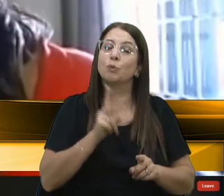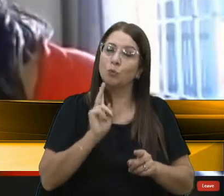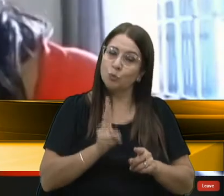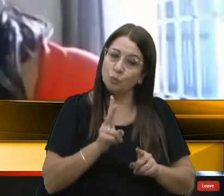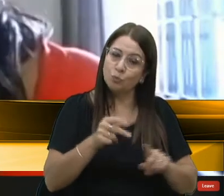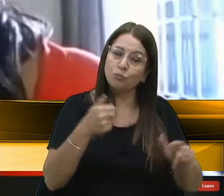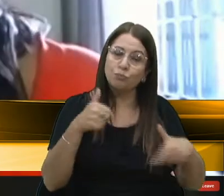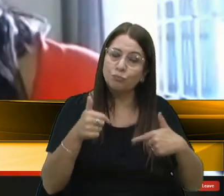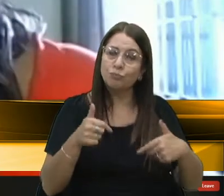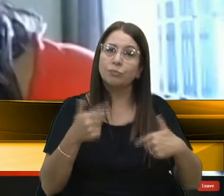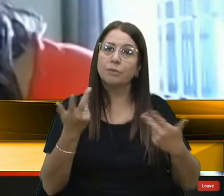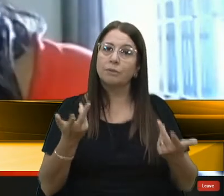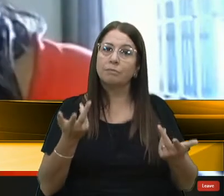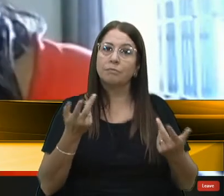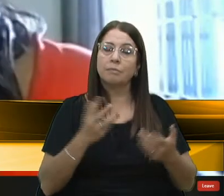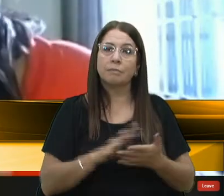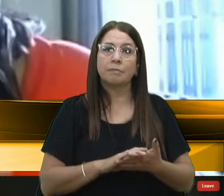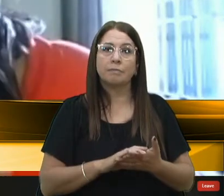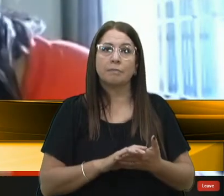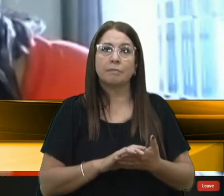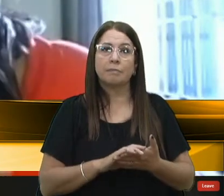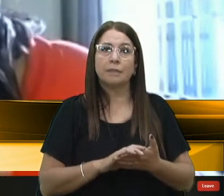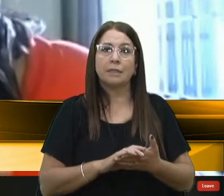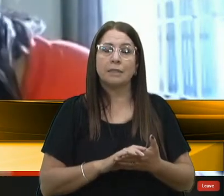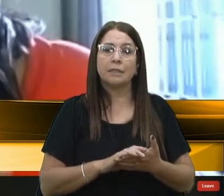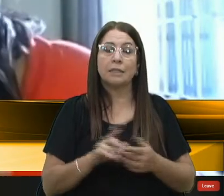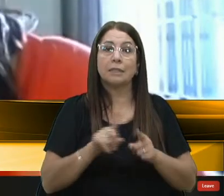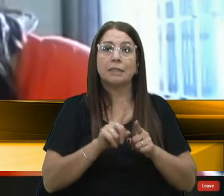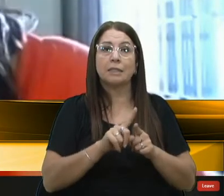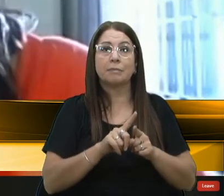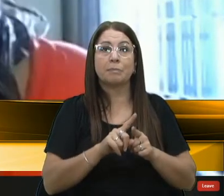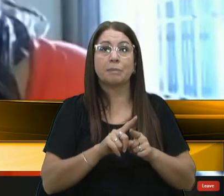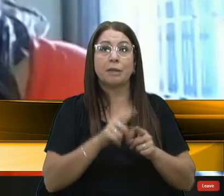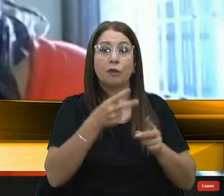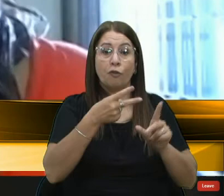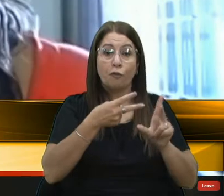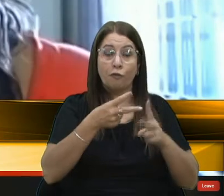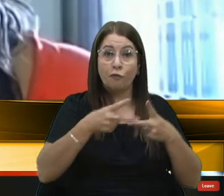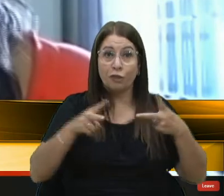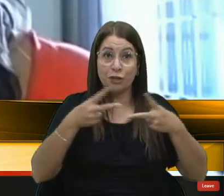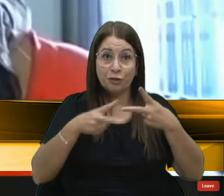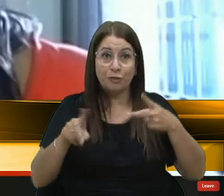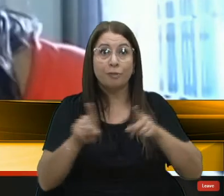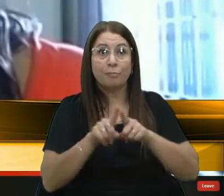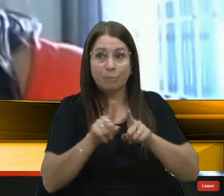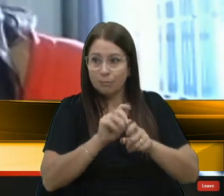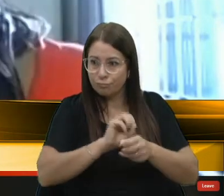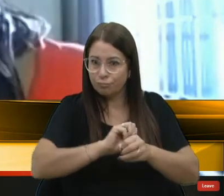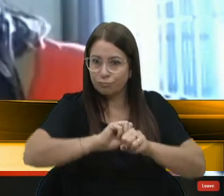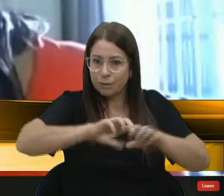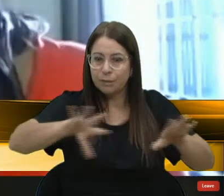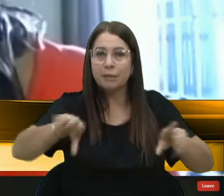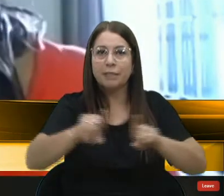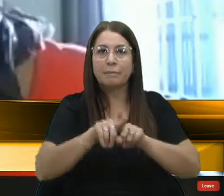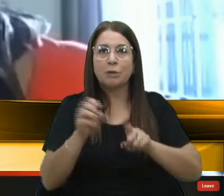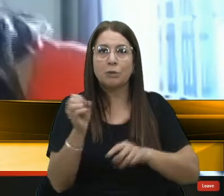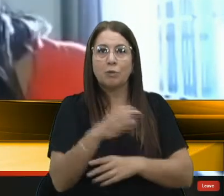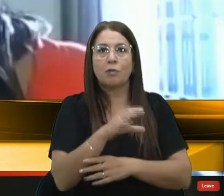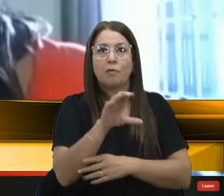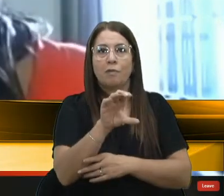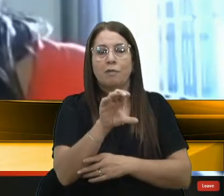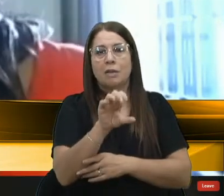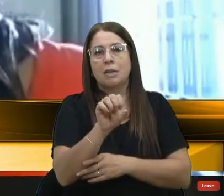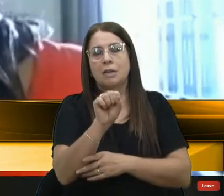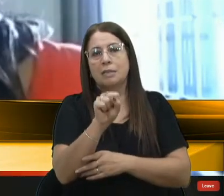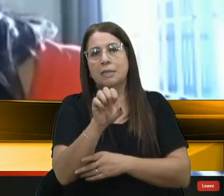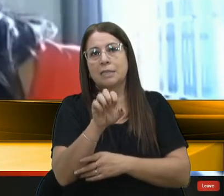trabalhando, continuar repassando, né, o vírus, ainda mais agora que a gente sabe que tem a nova cepa que é muito